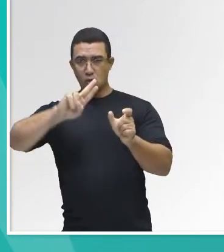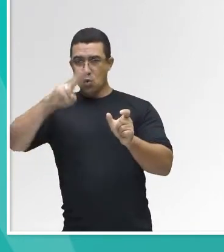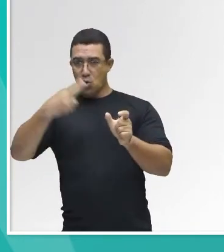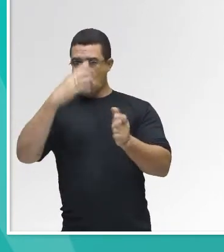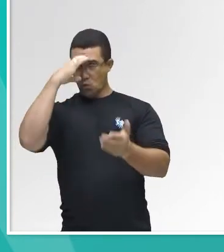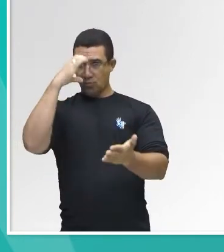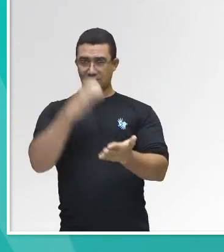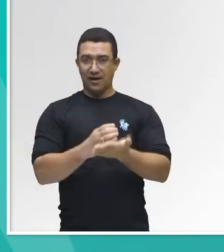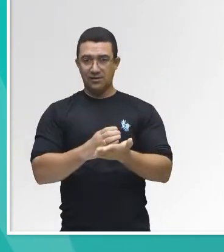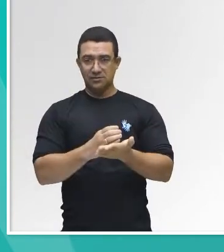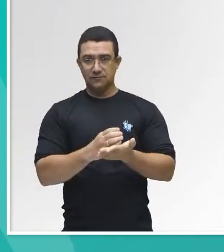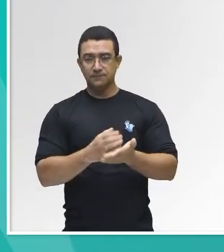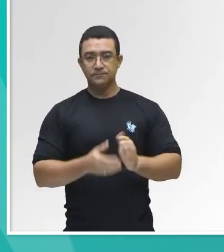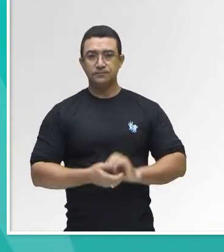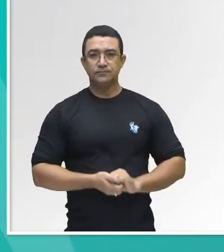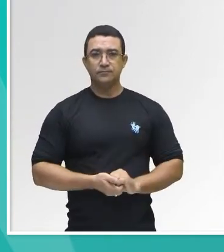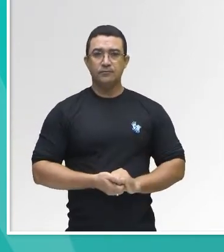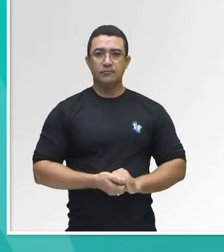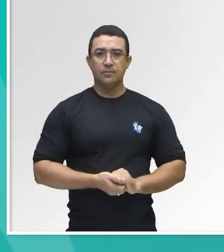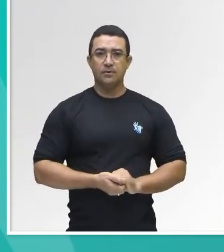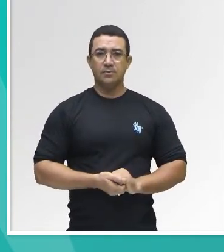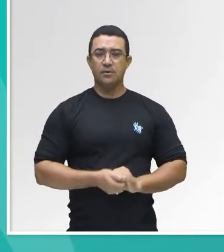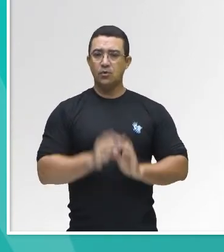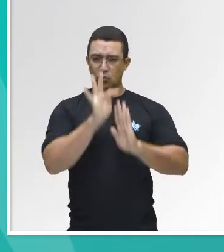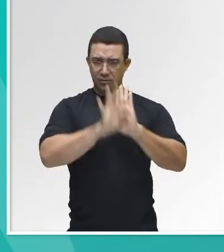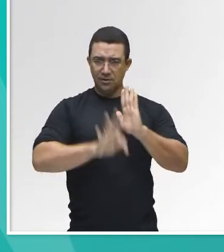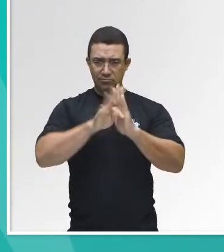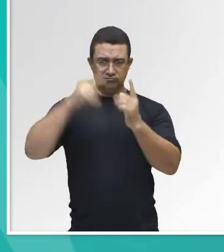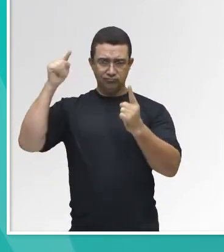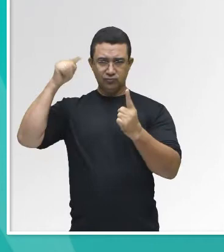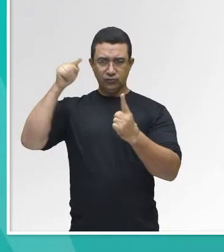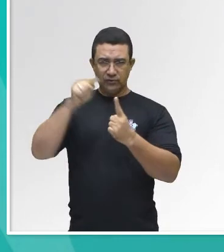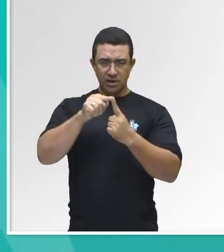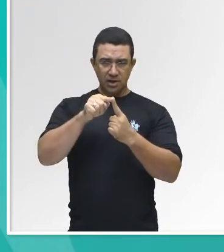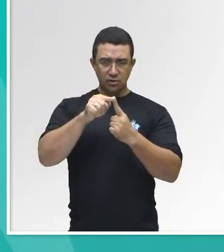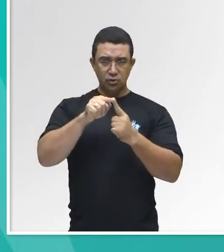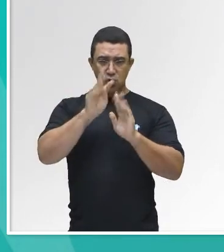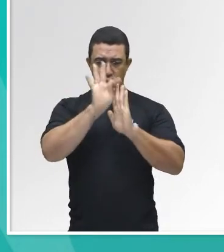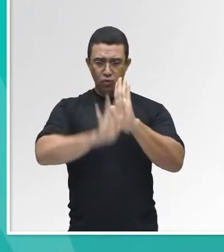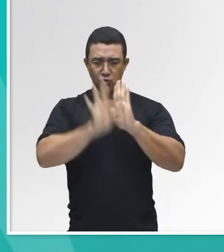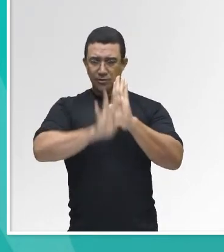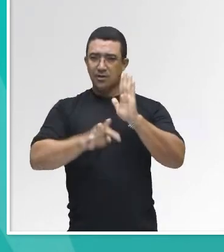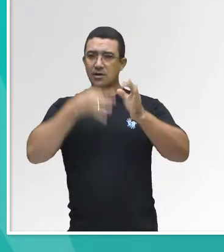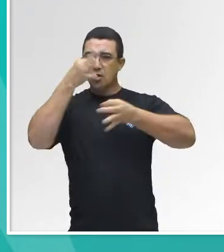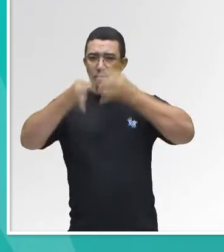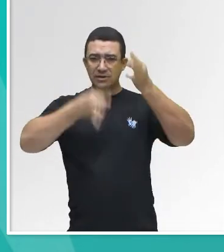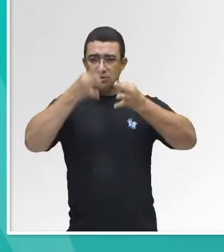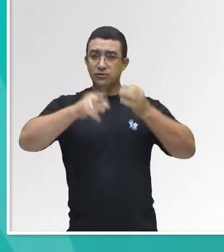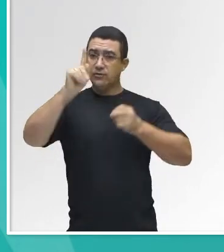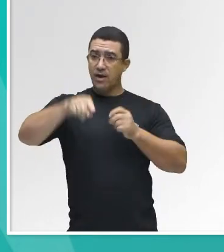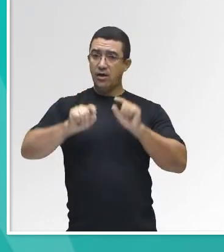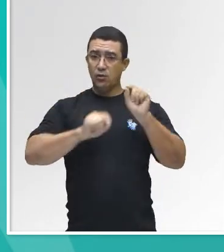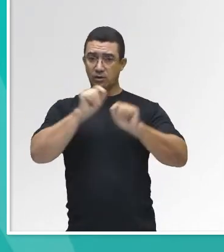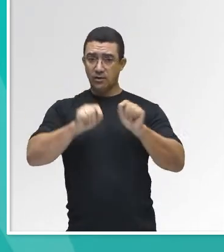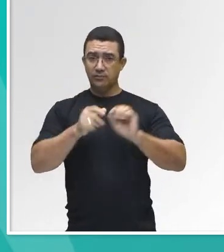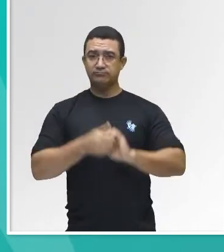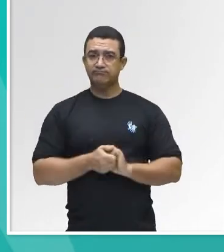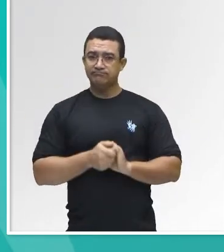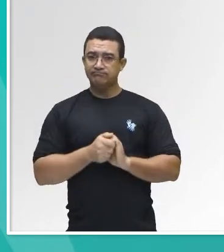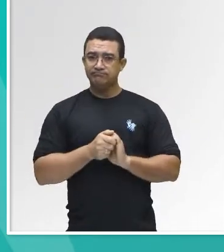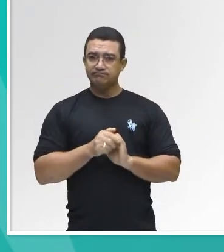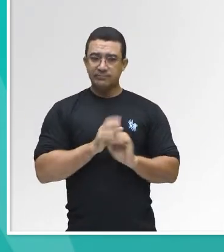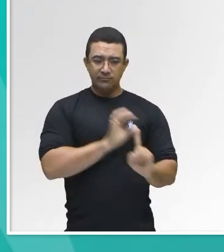Tudo bem? E aí o texto, a finalidade realmente do texto argumentativo é o quê?